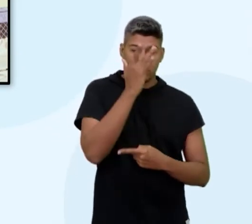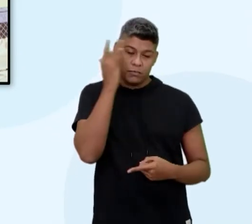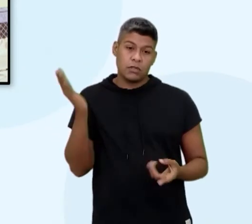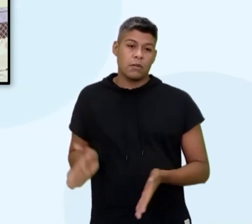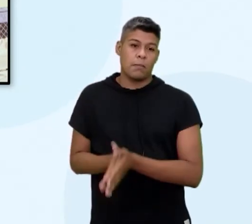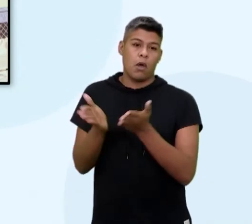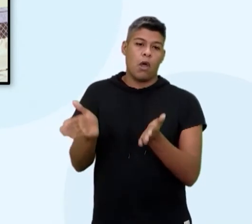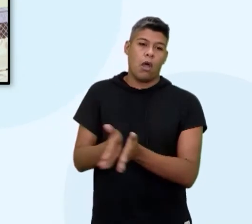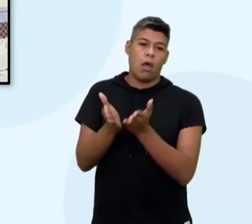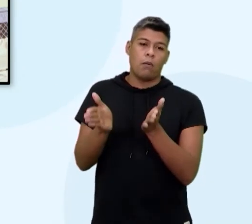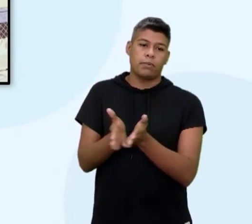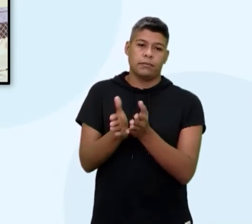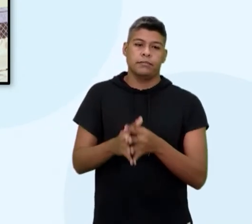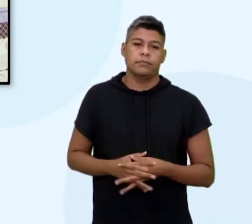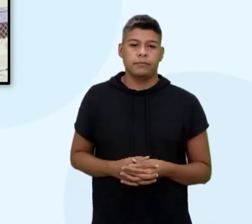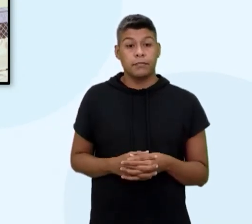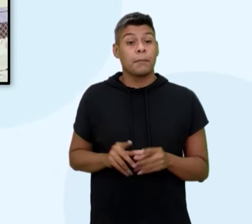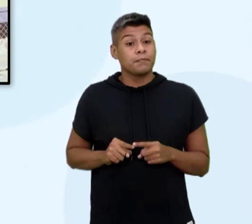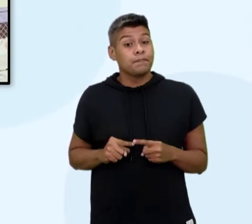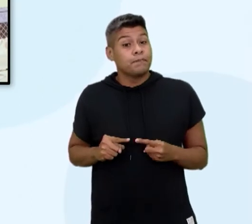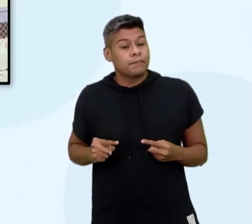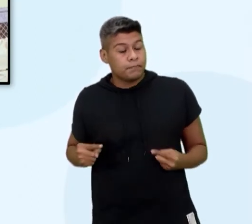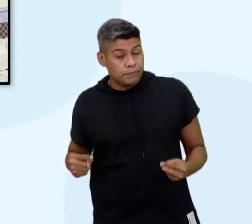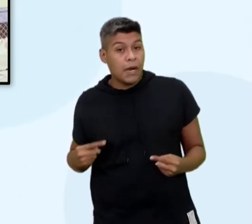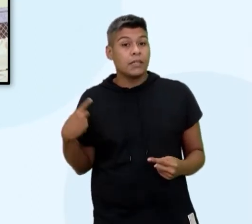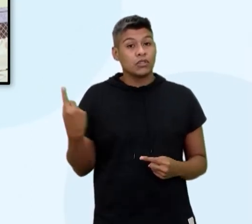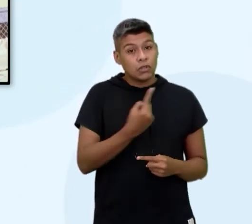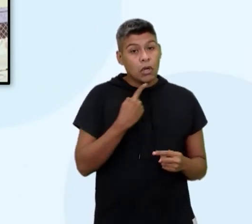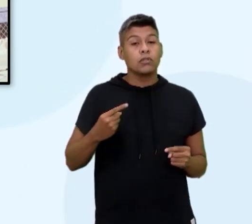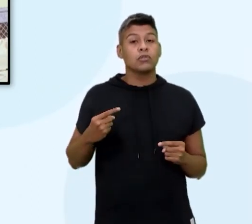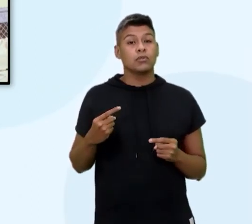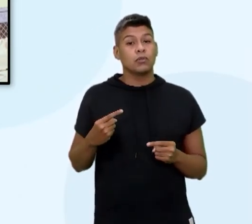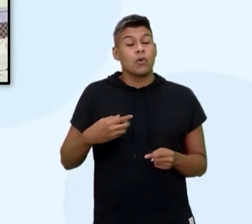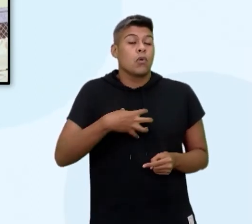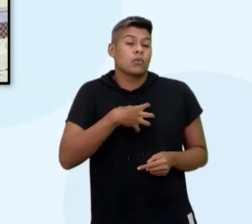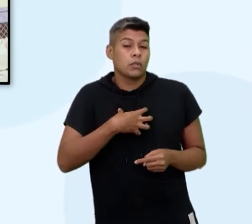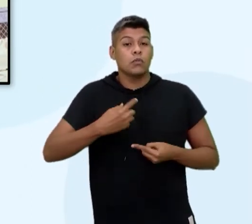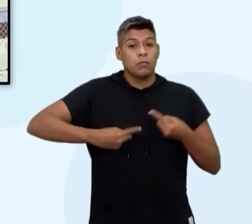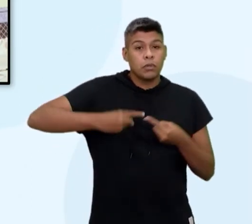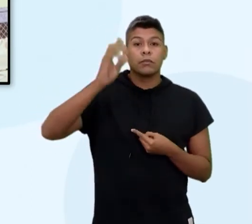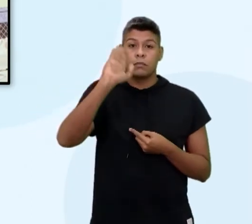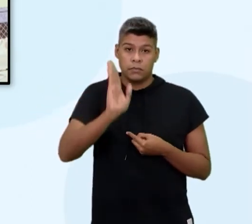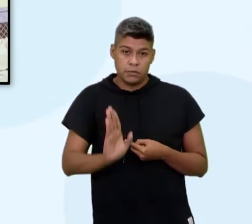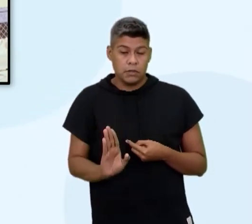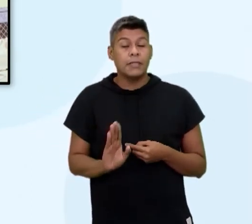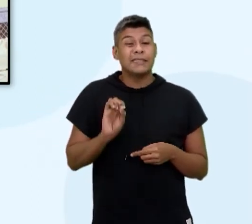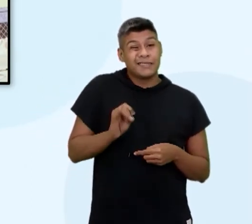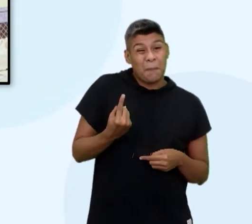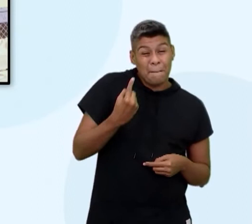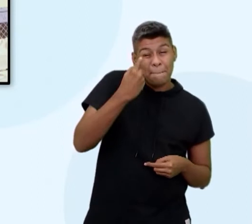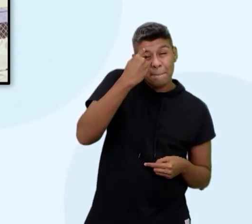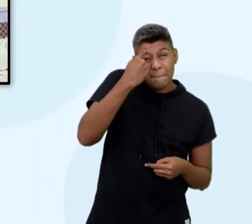mais vulneráveis. Mas, para além do nosso contexto político brasileiro, se pararmos para